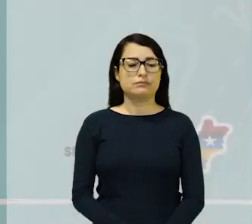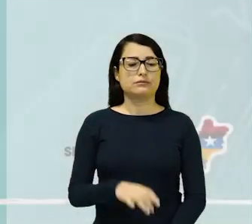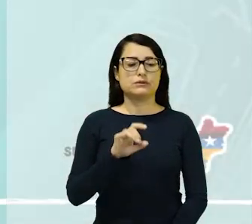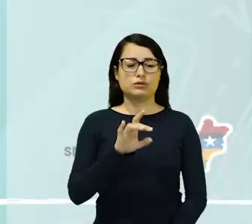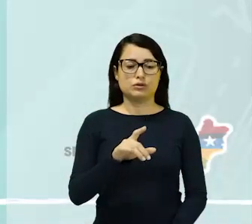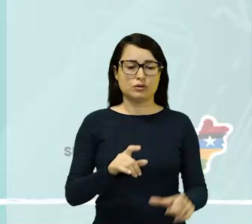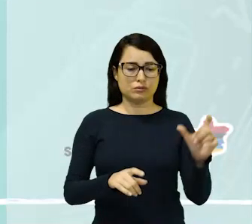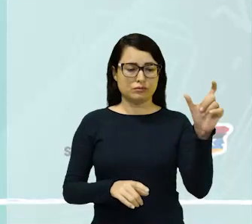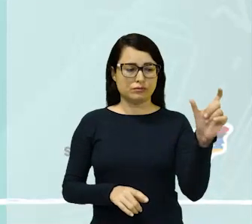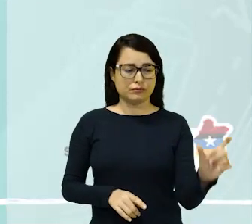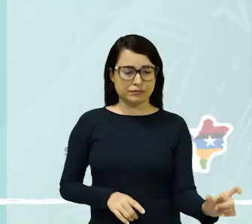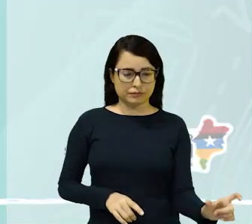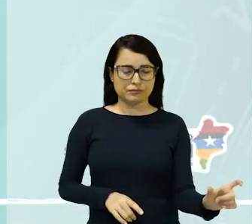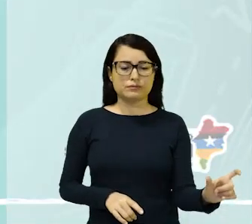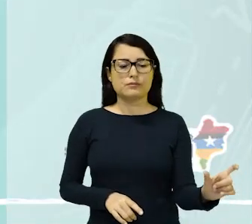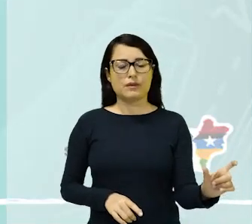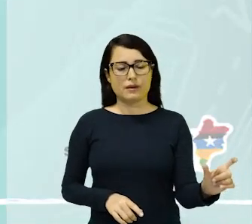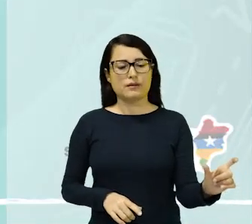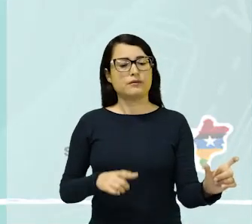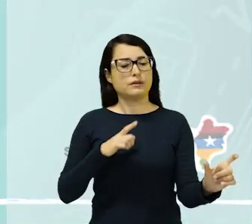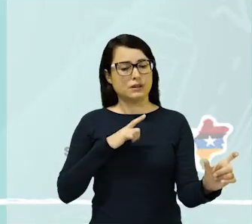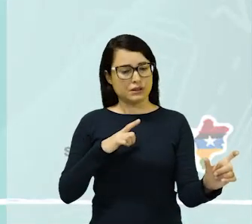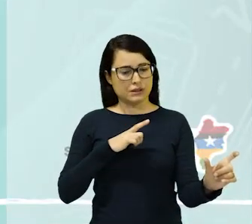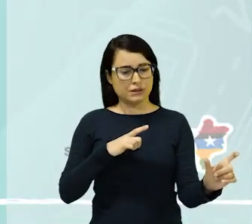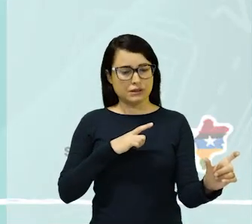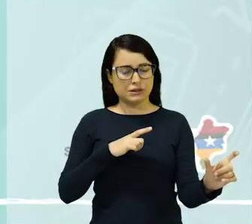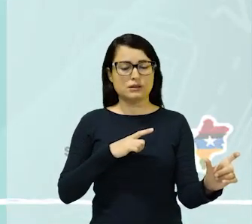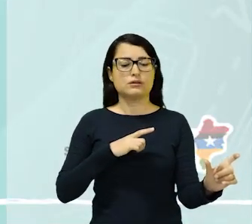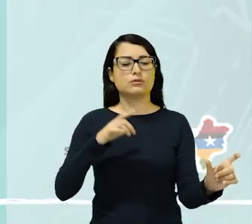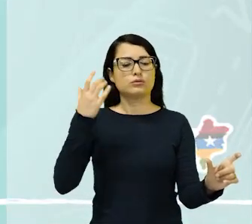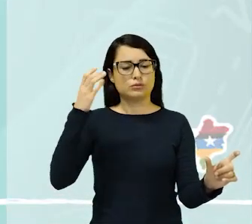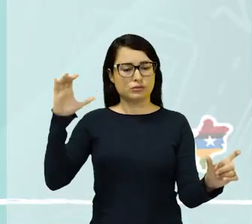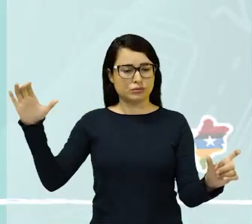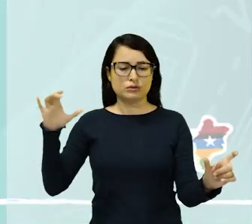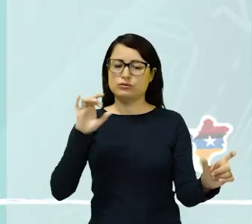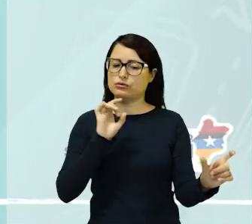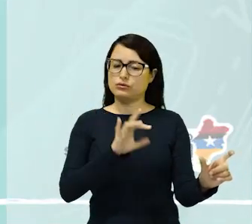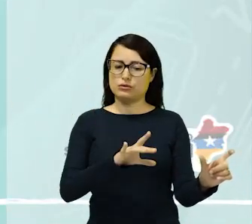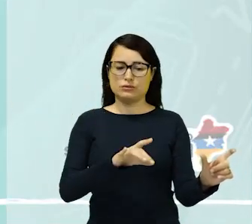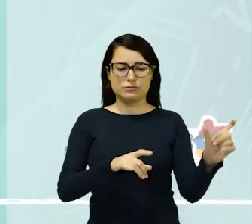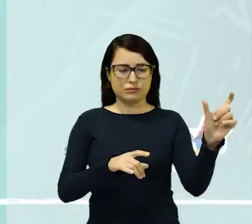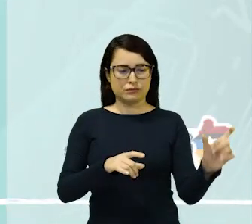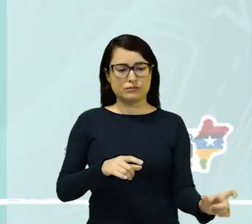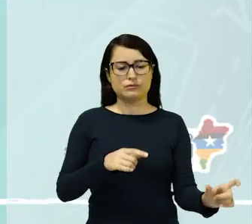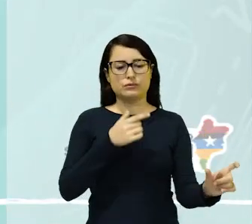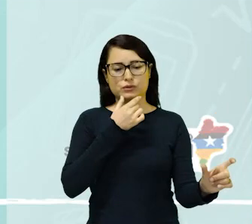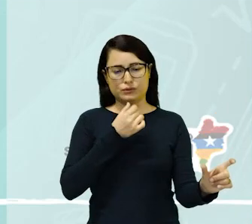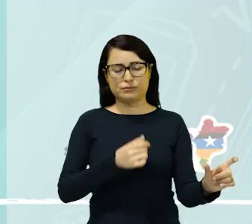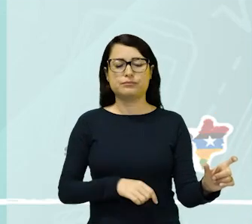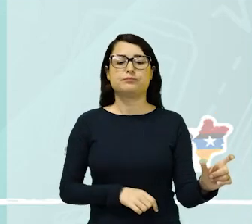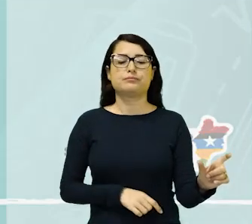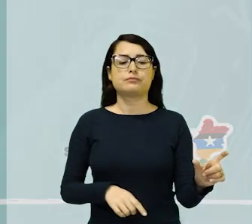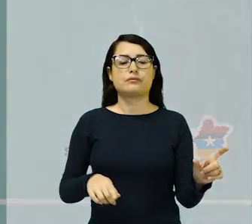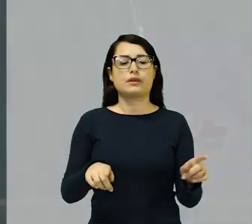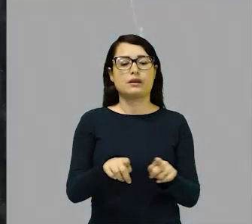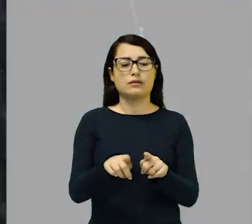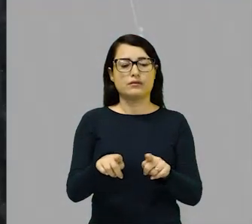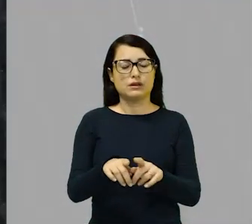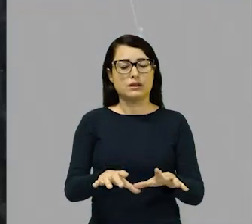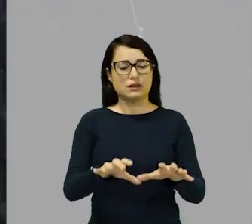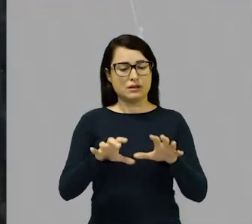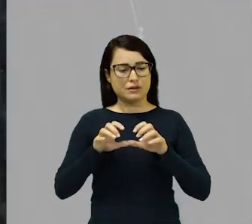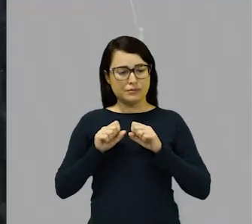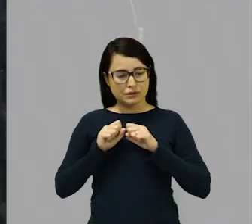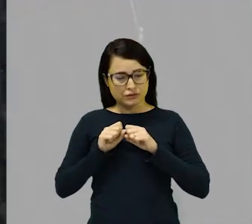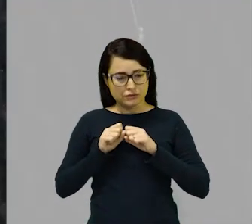homem, nesse sentido, possui cultura. E é capaz de produzir a cultura também. E capaz de